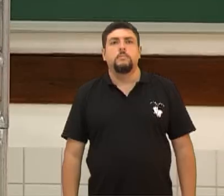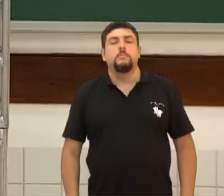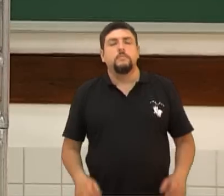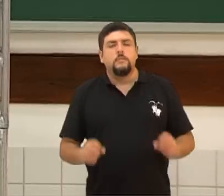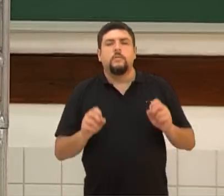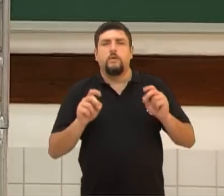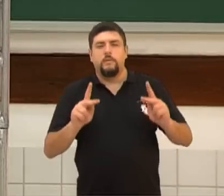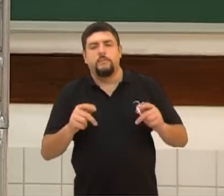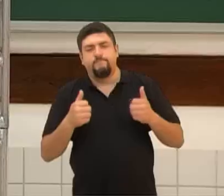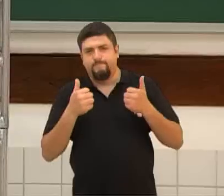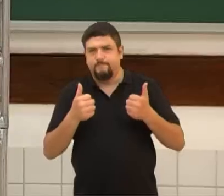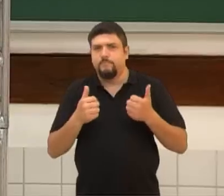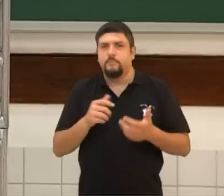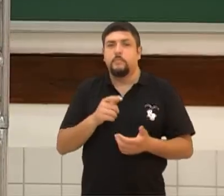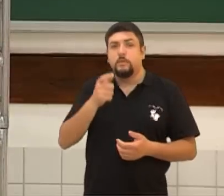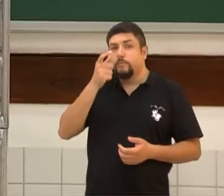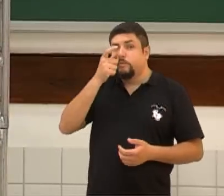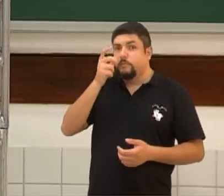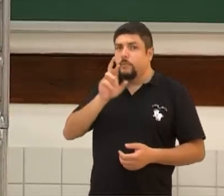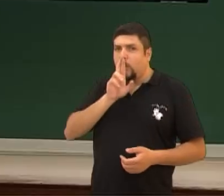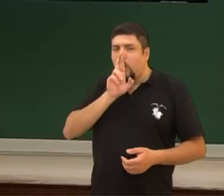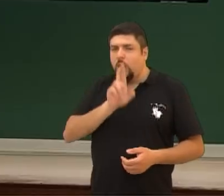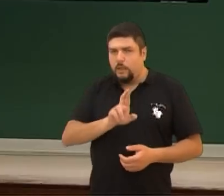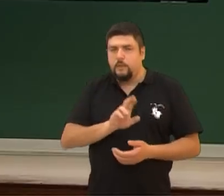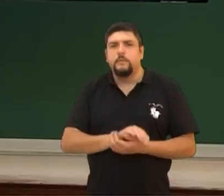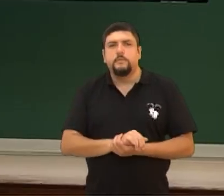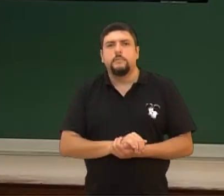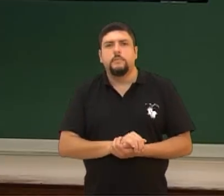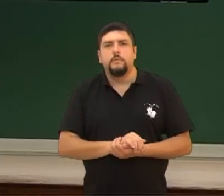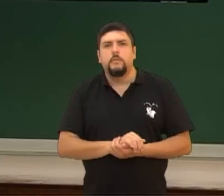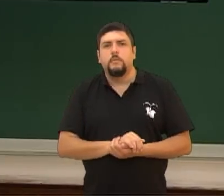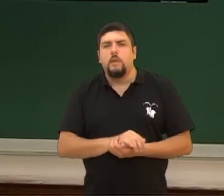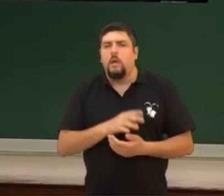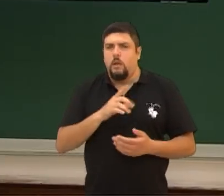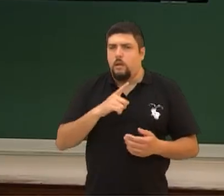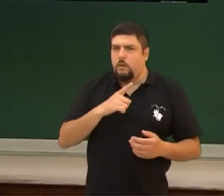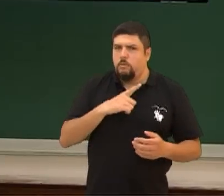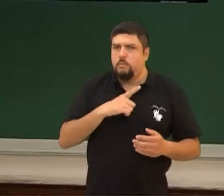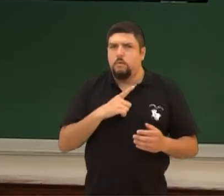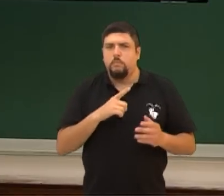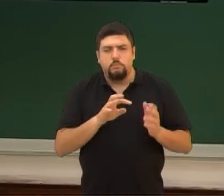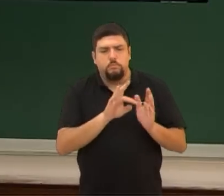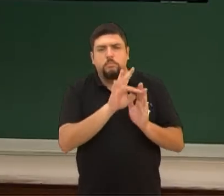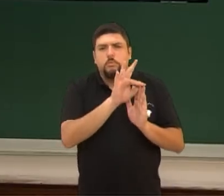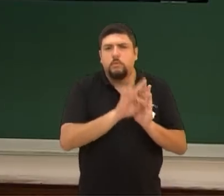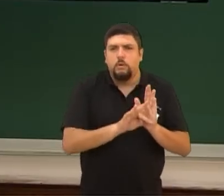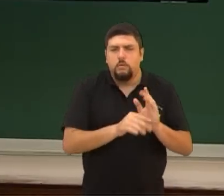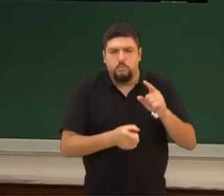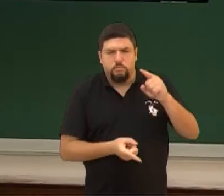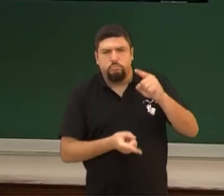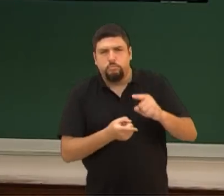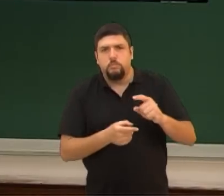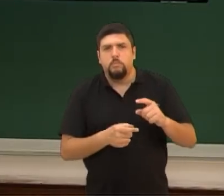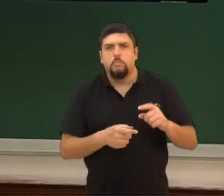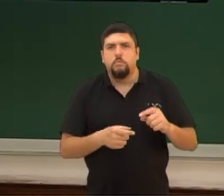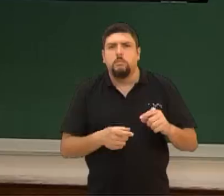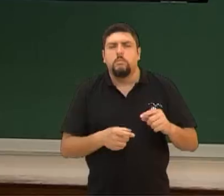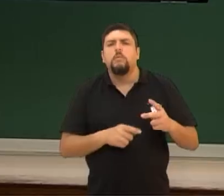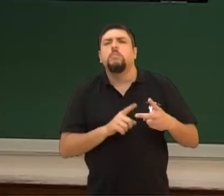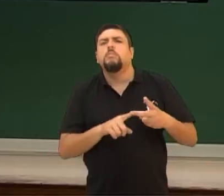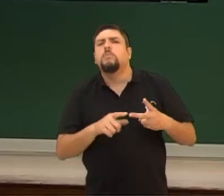Tranquilo, pessoal, vamos lá. Então, que elementos, então, além, né, desses textos curtos, facilitam a